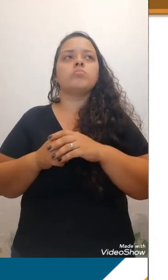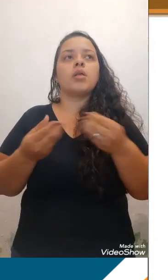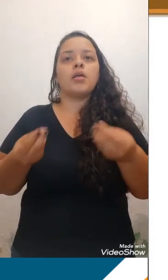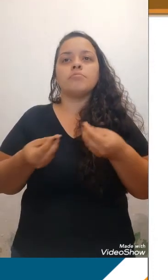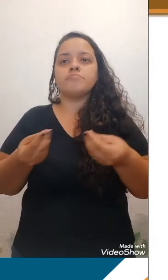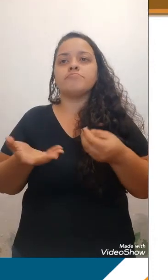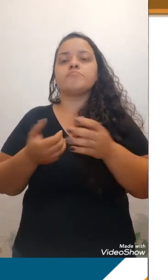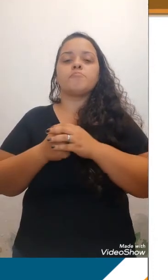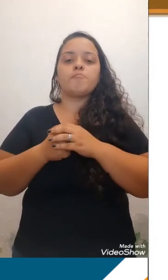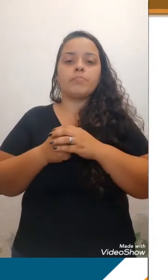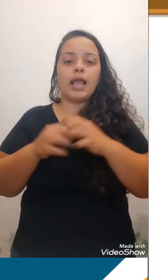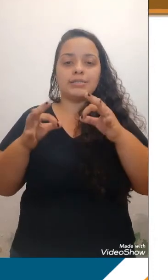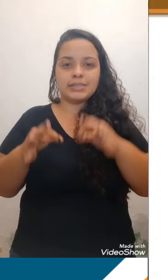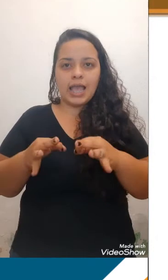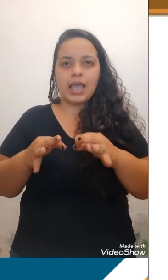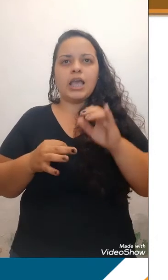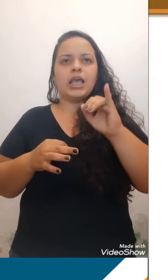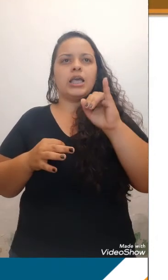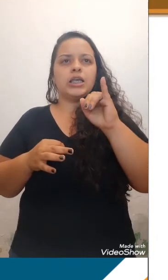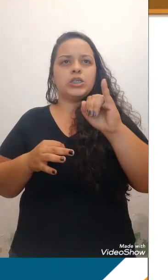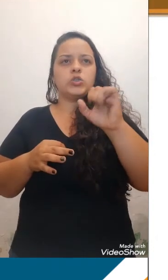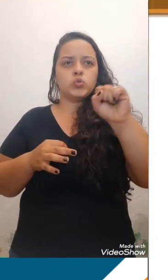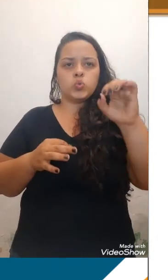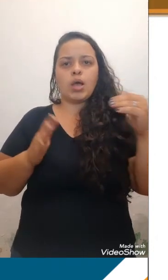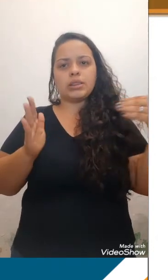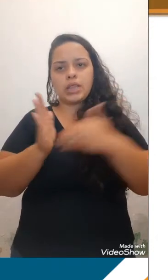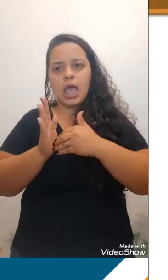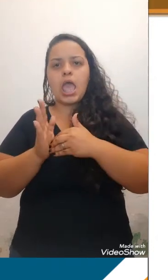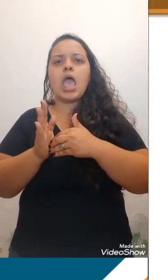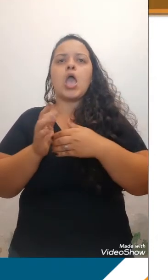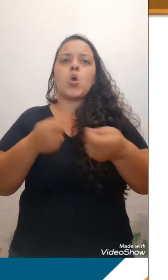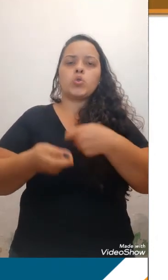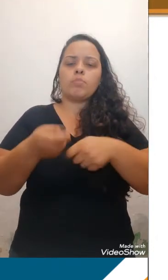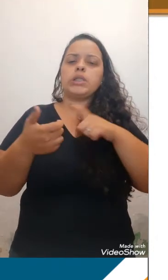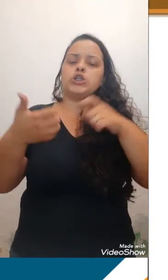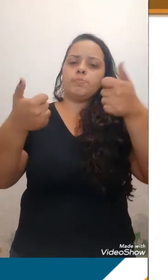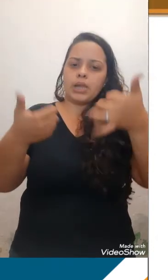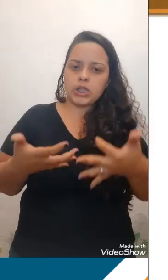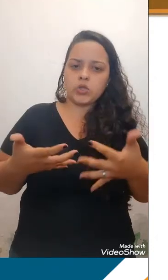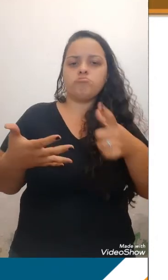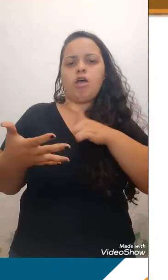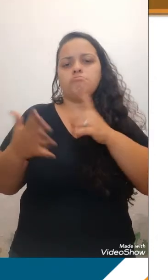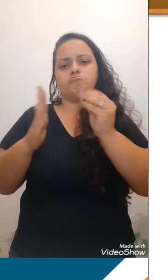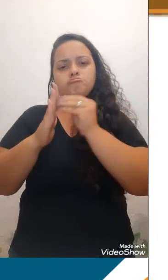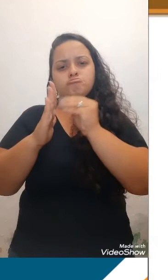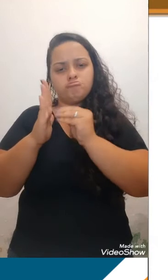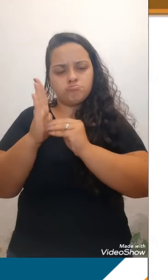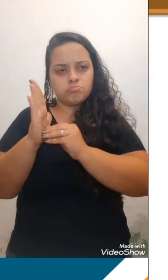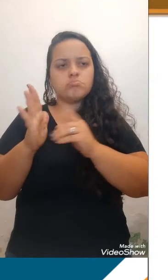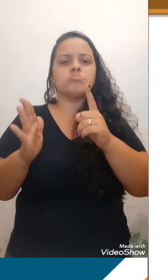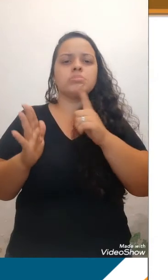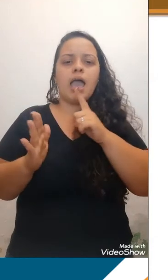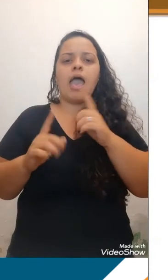de isso, certo? Até econômica, nós temos uma explicação, um repertório